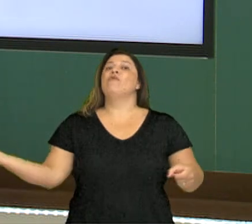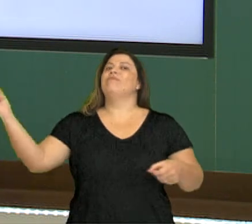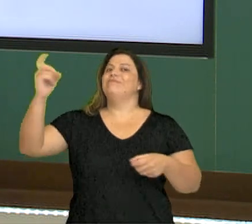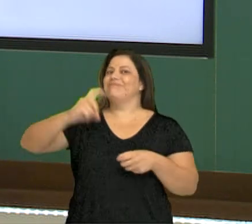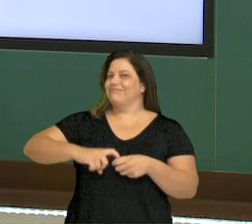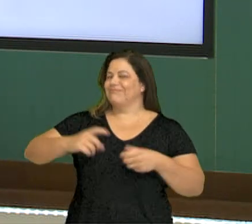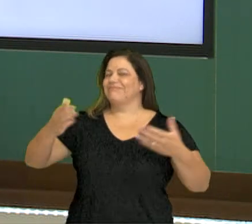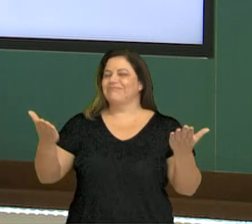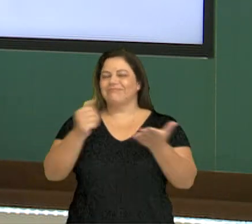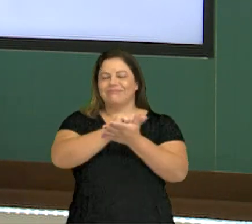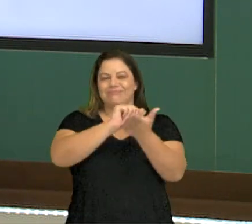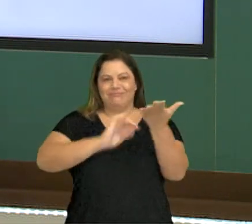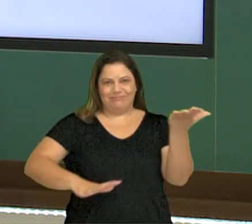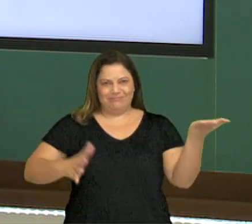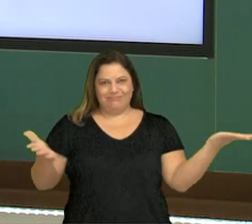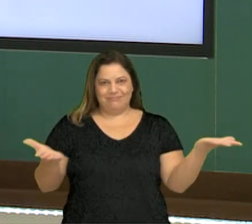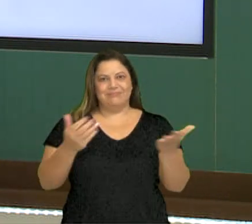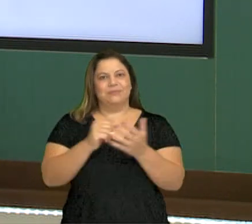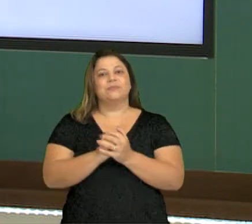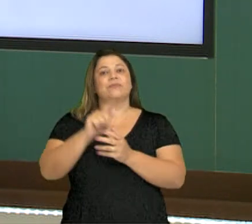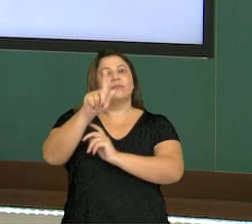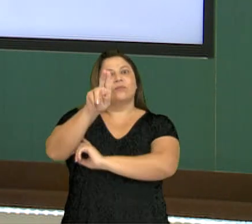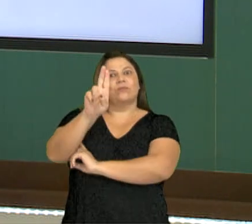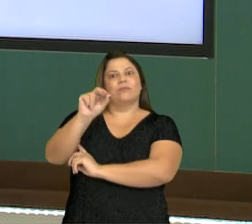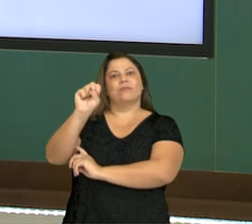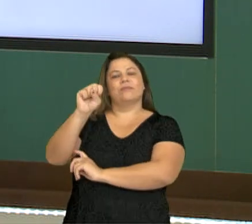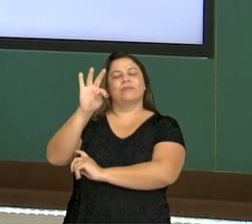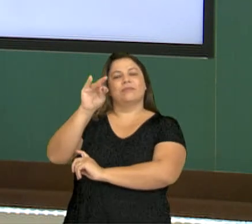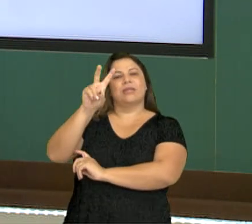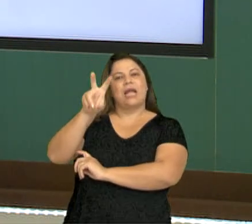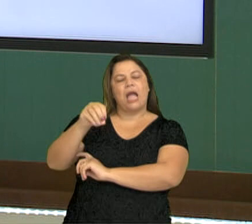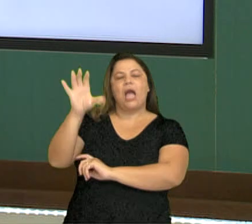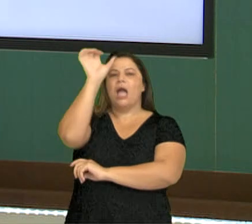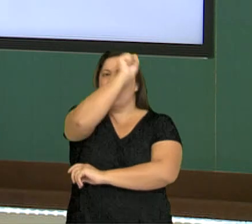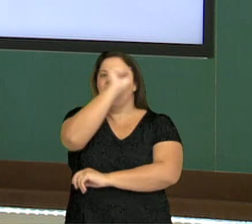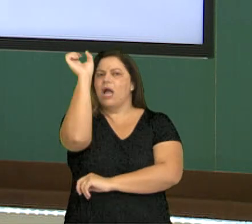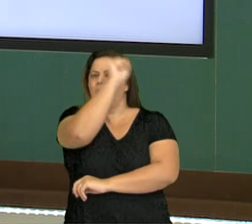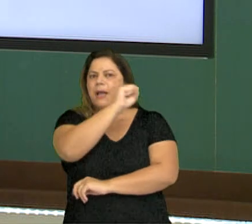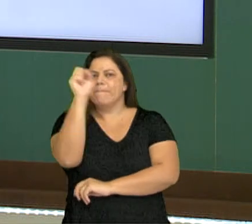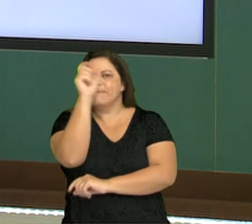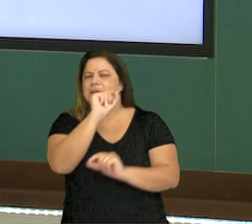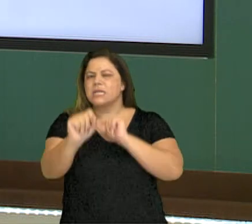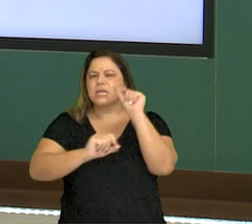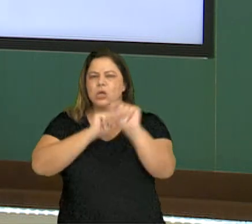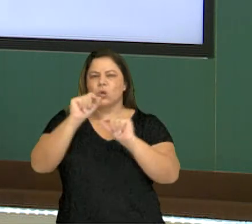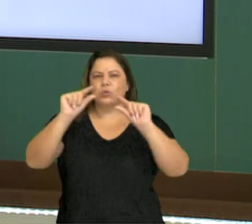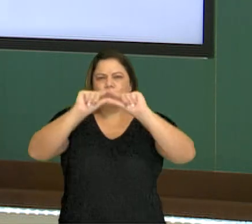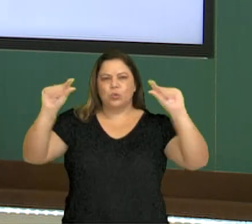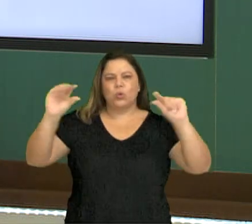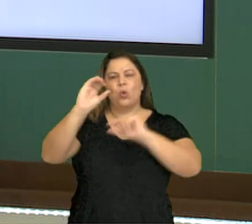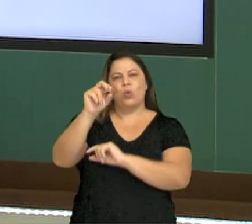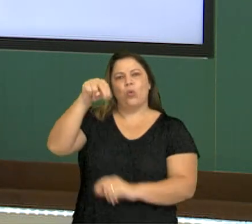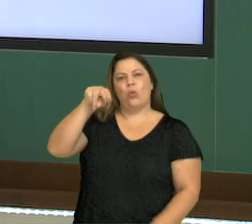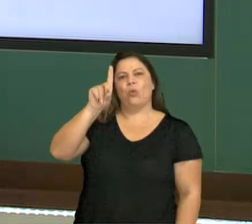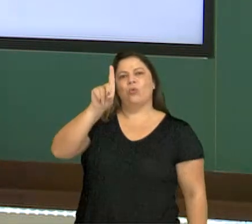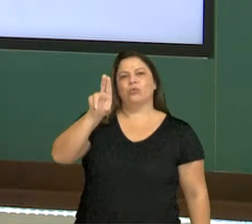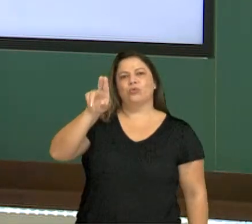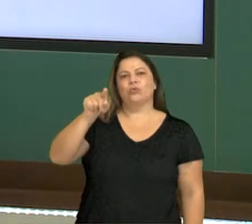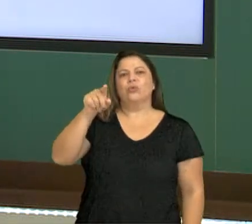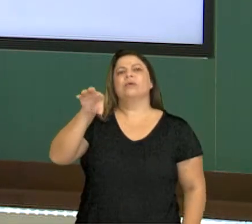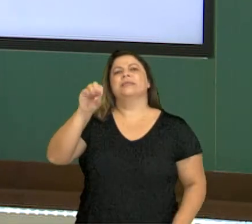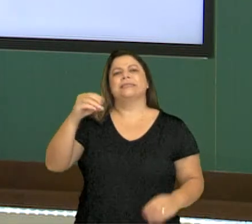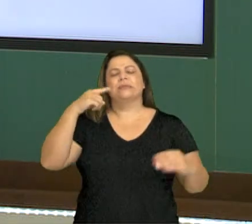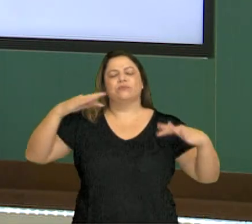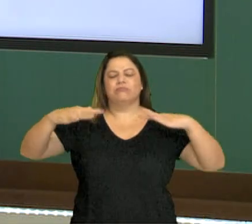Retornamos. Então, nessa atividade, Gustavo aprendeu sobre os tecidos de condução. Então, esses tecidos